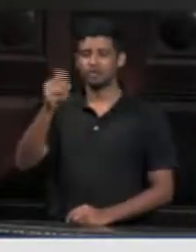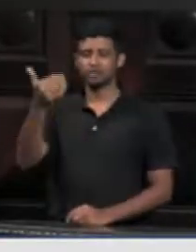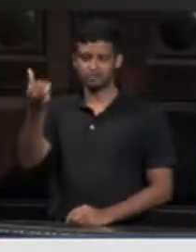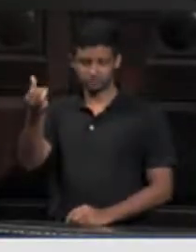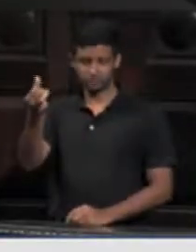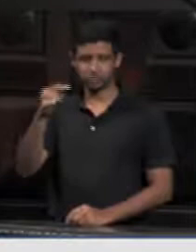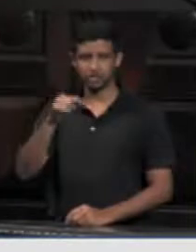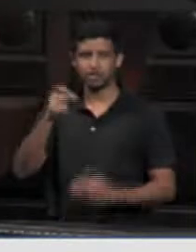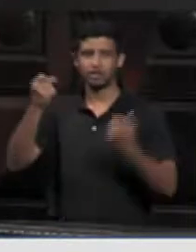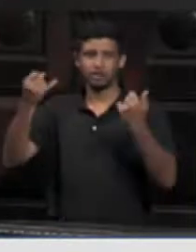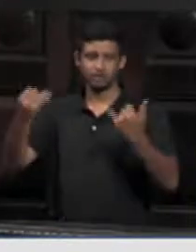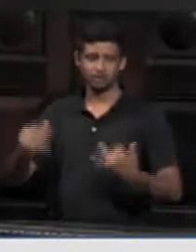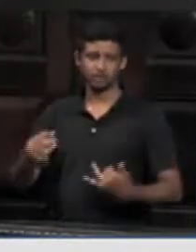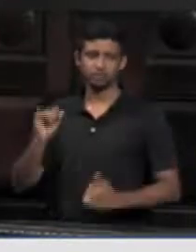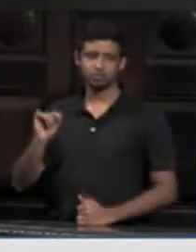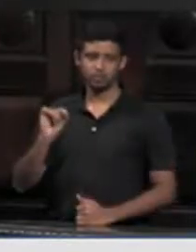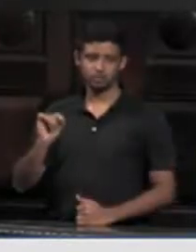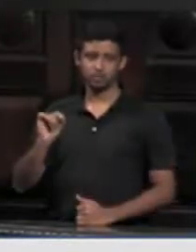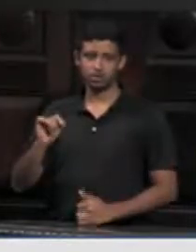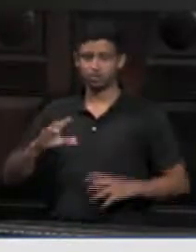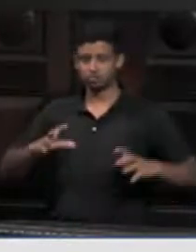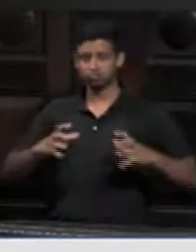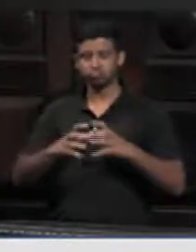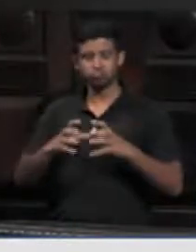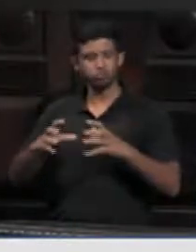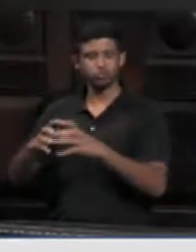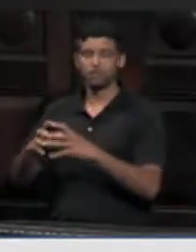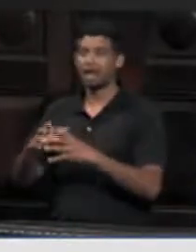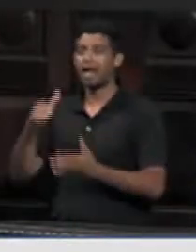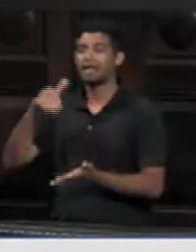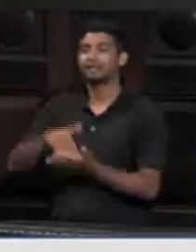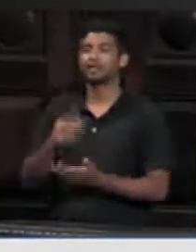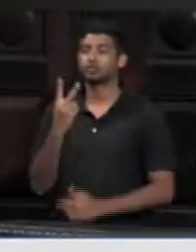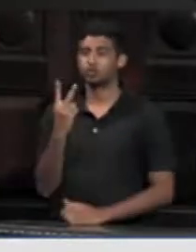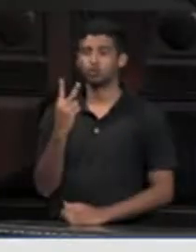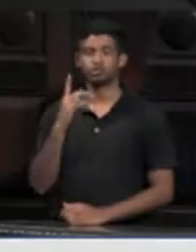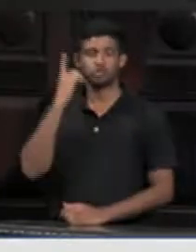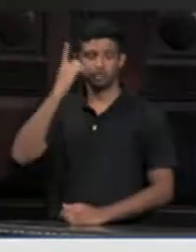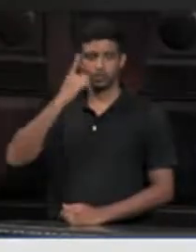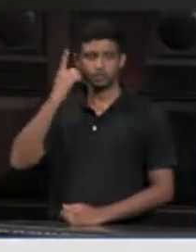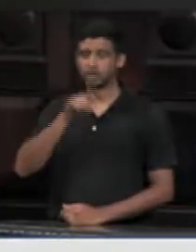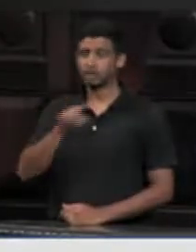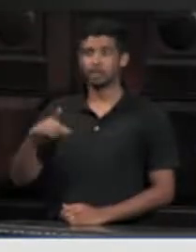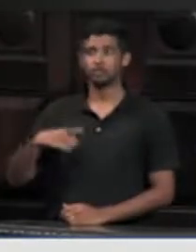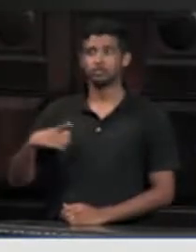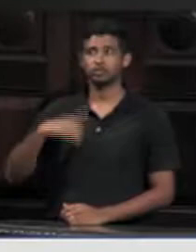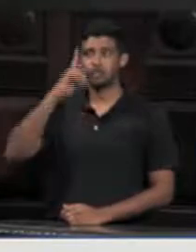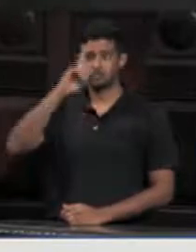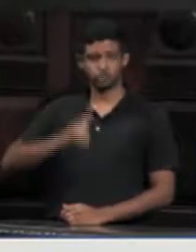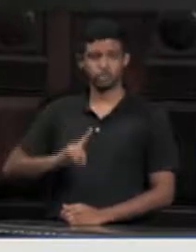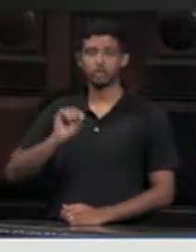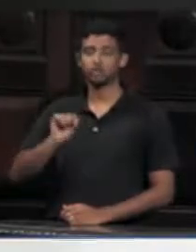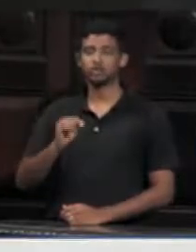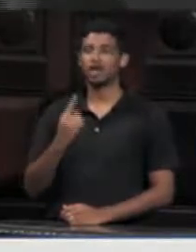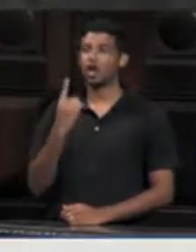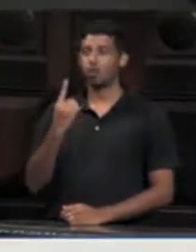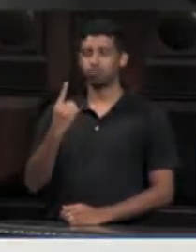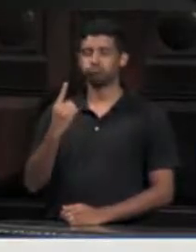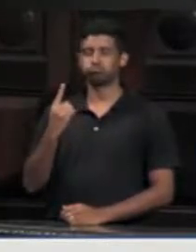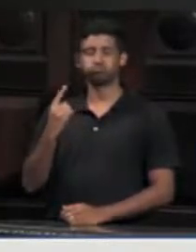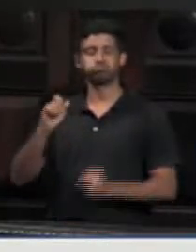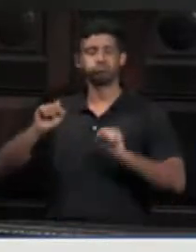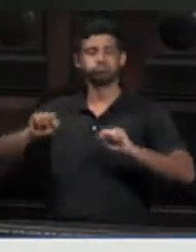que diz que as bancadas de até 2 deputados terá direito a um destaque. Eu